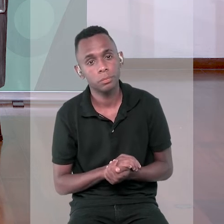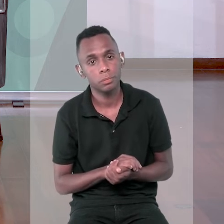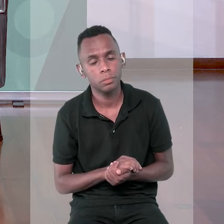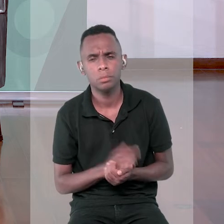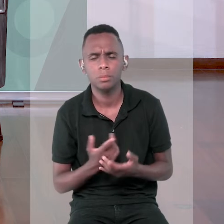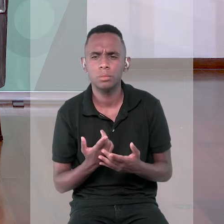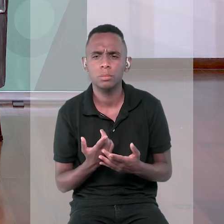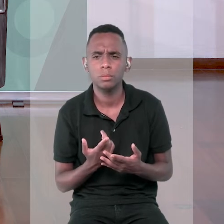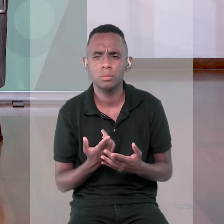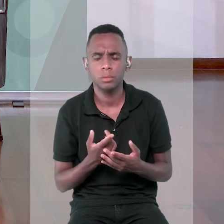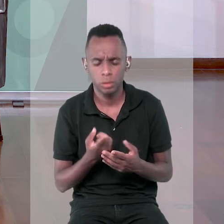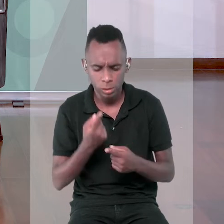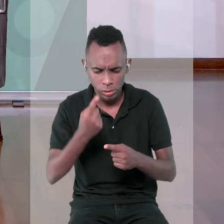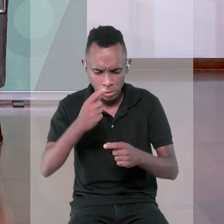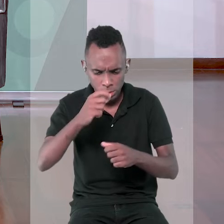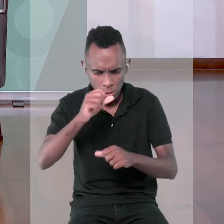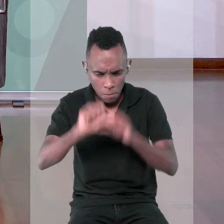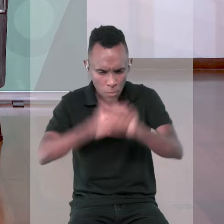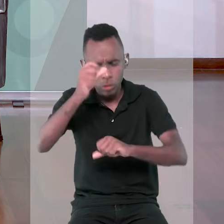determinado momento pergunto, o que é ser revolucionário?